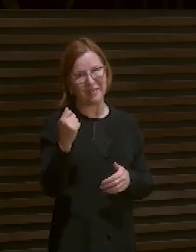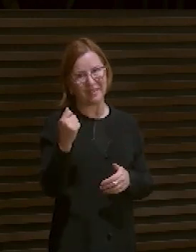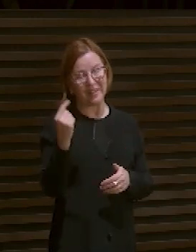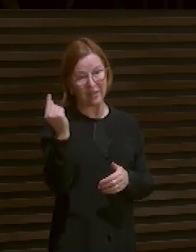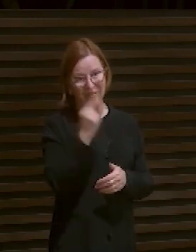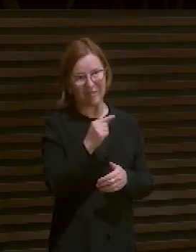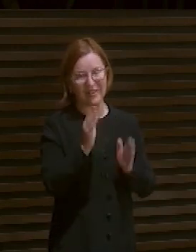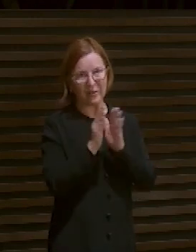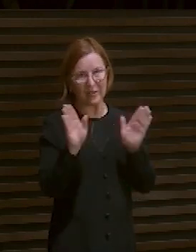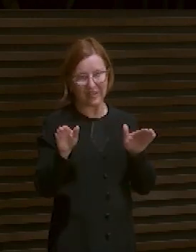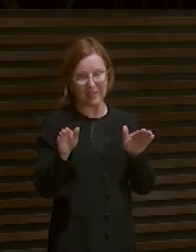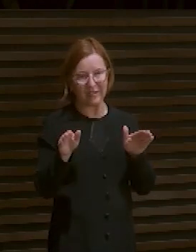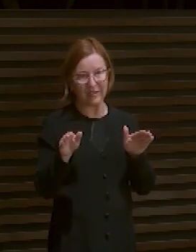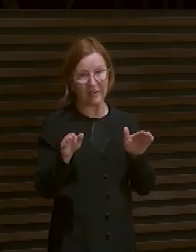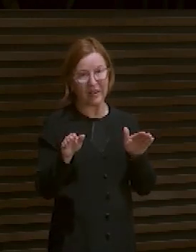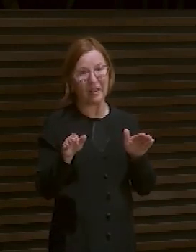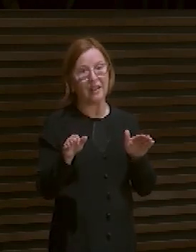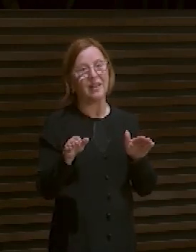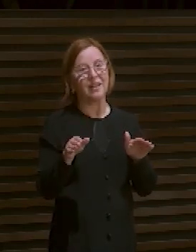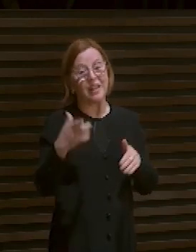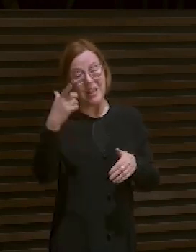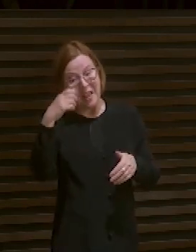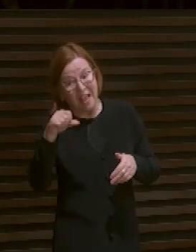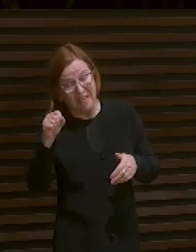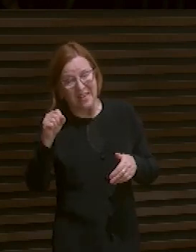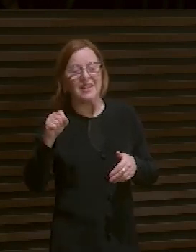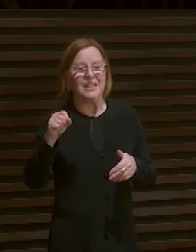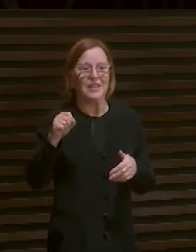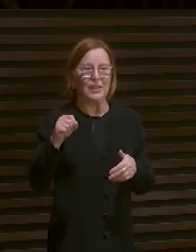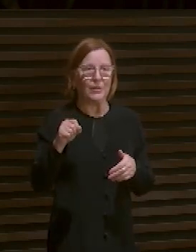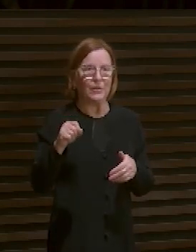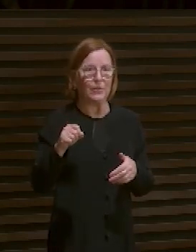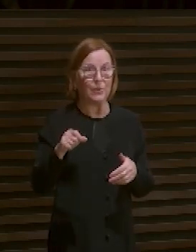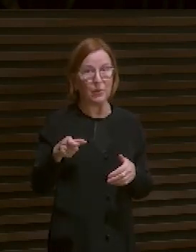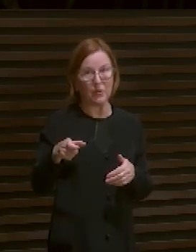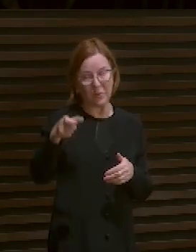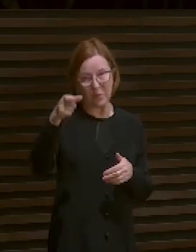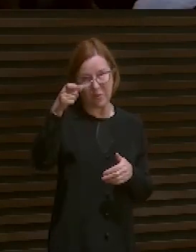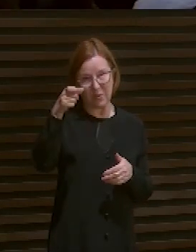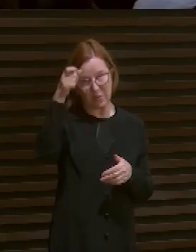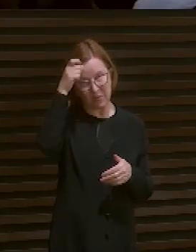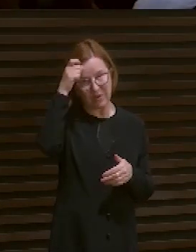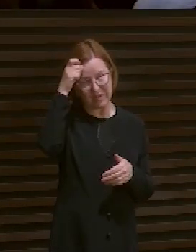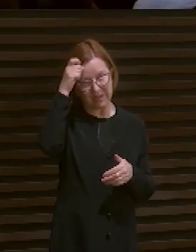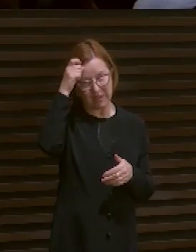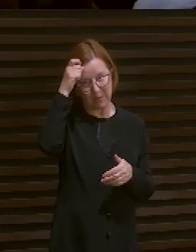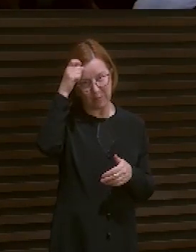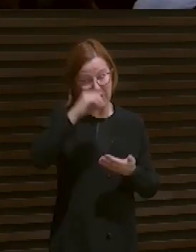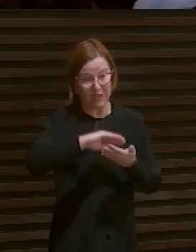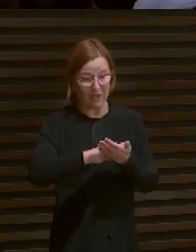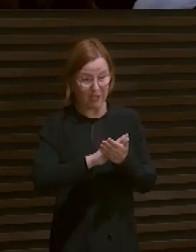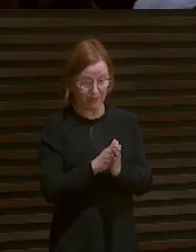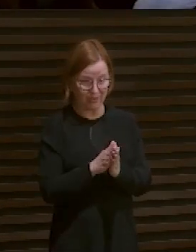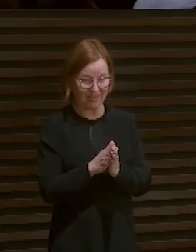o diabo, que é um anjo maior do que os homens, e destruísse pela morte aquele que